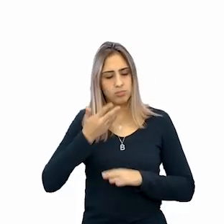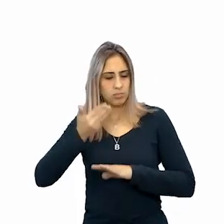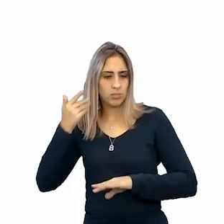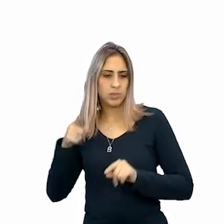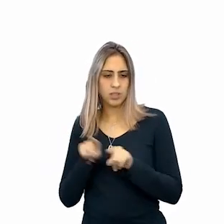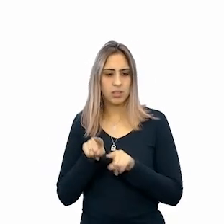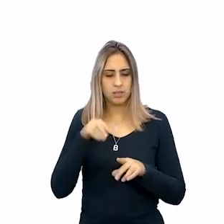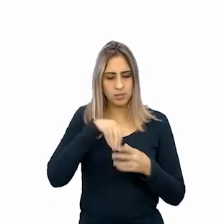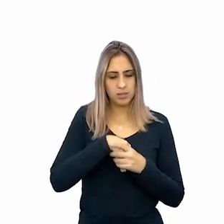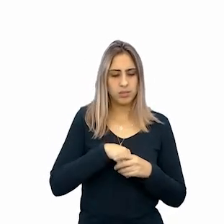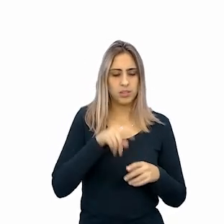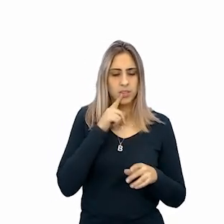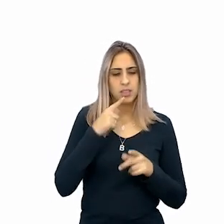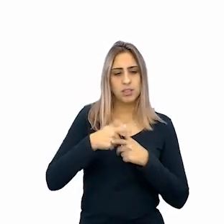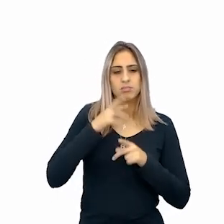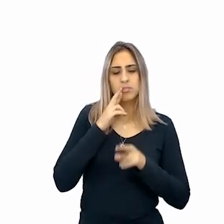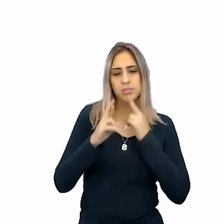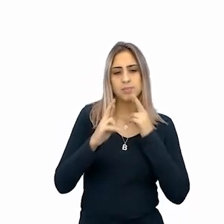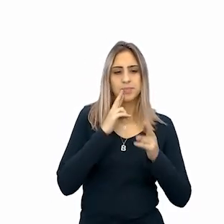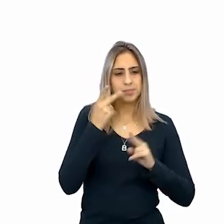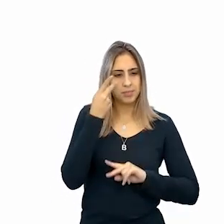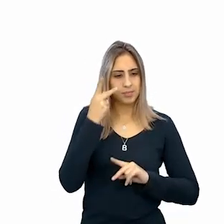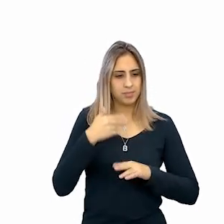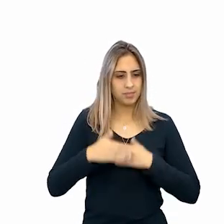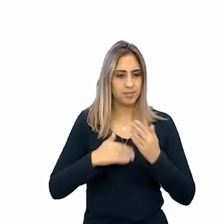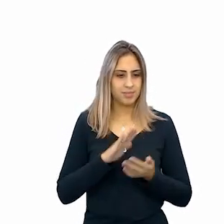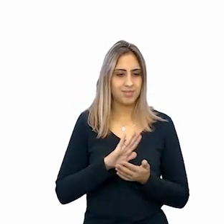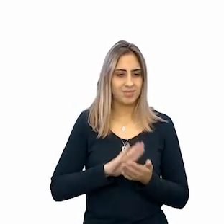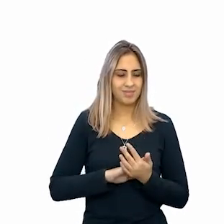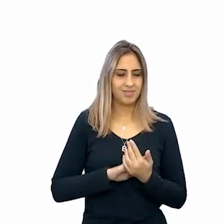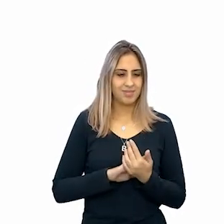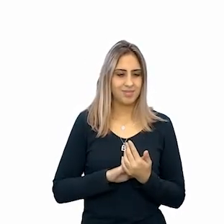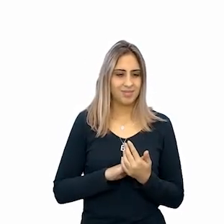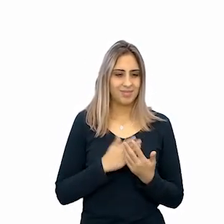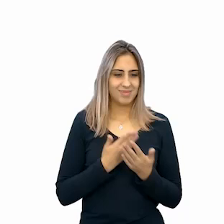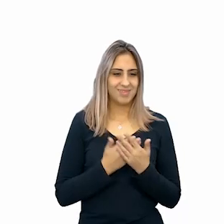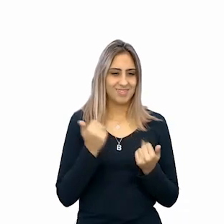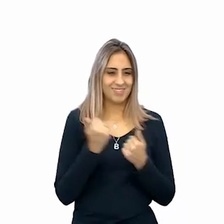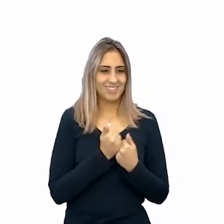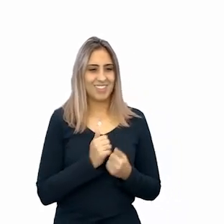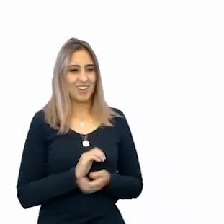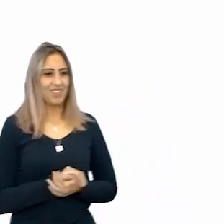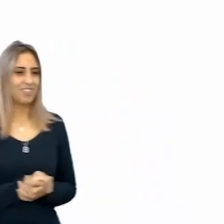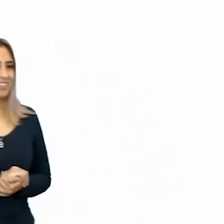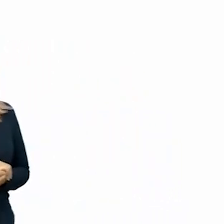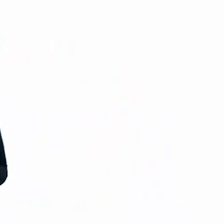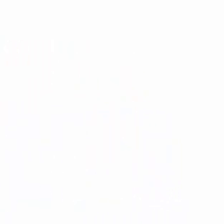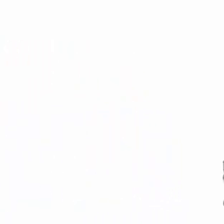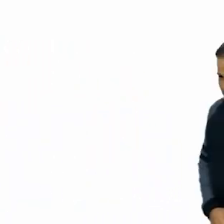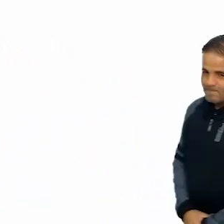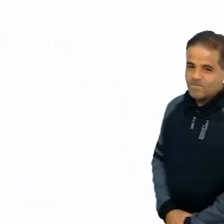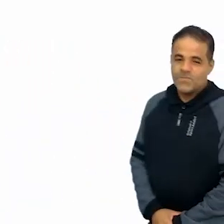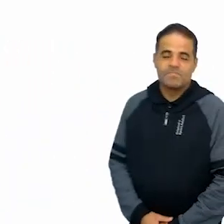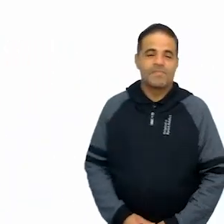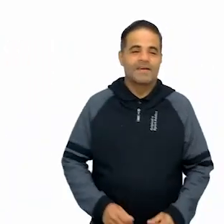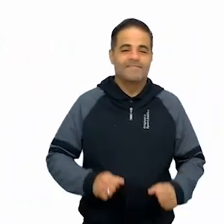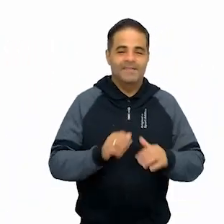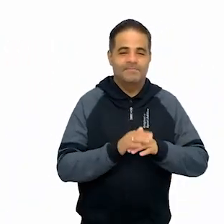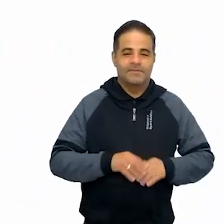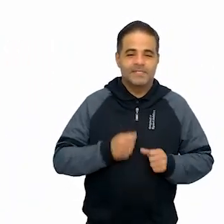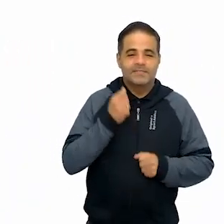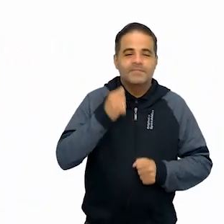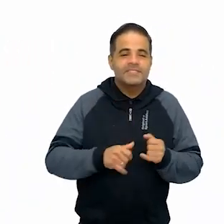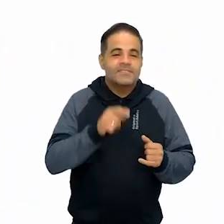e que nele há a resposta para as causas que ameaçam o animal em extinção. Leia em voz alta e peça que